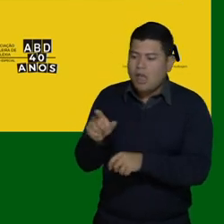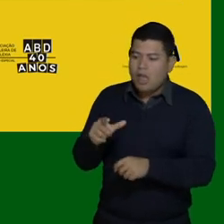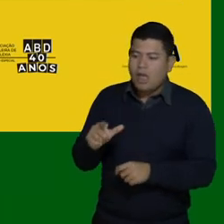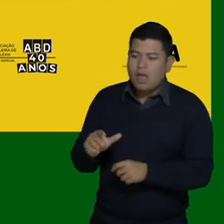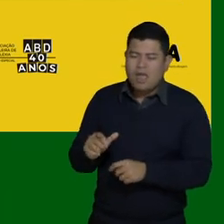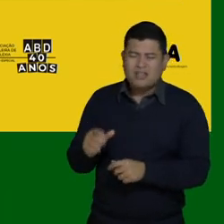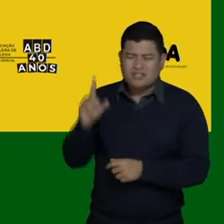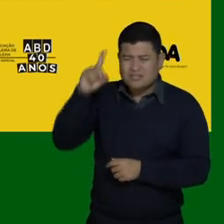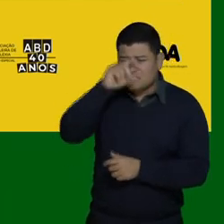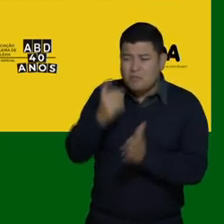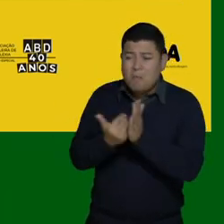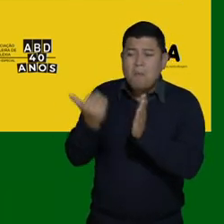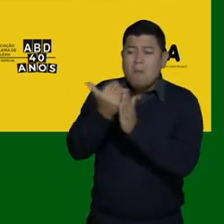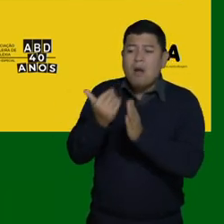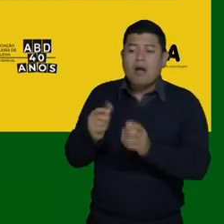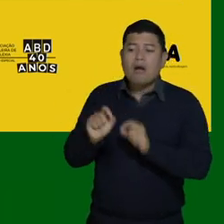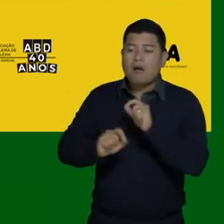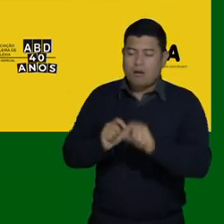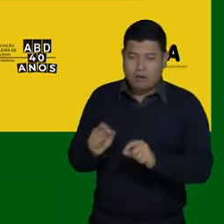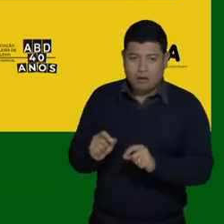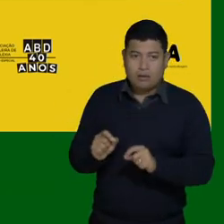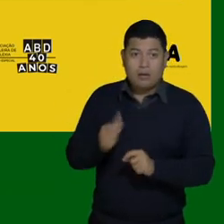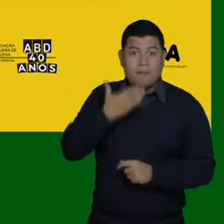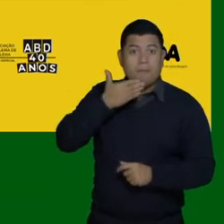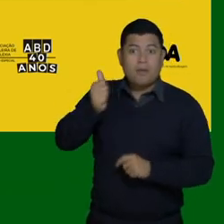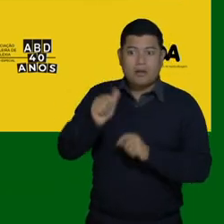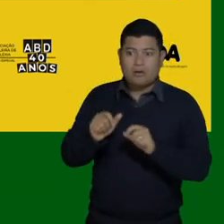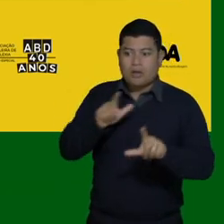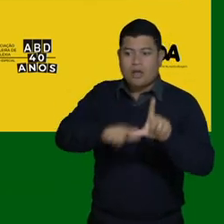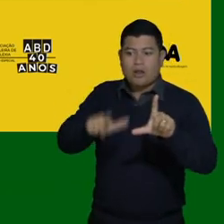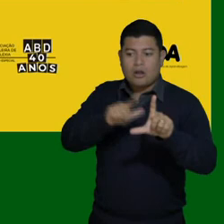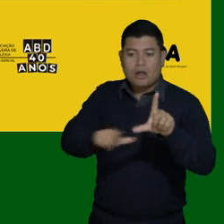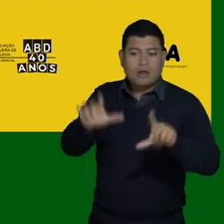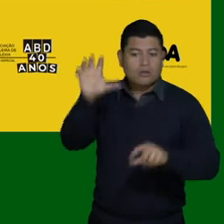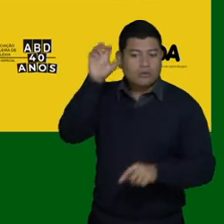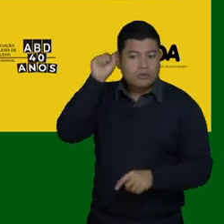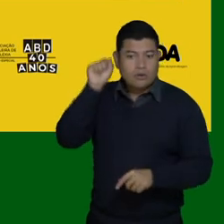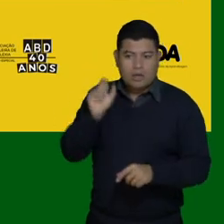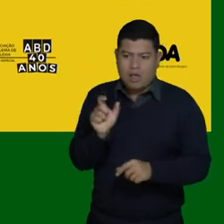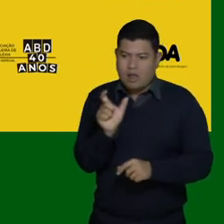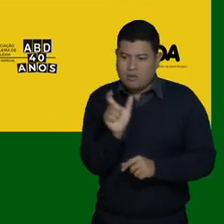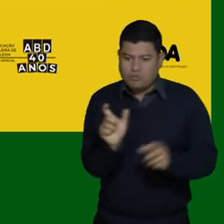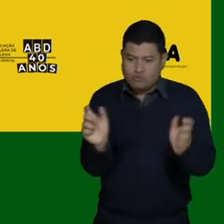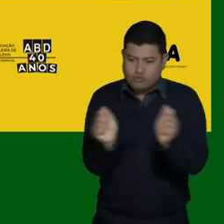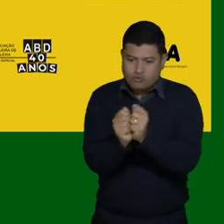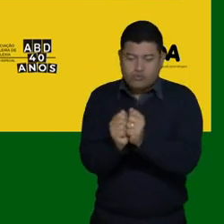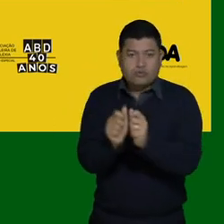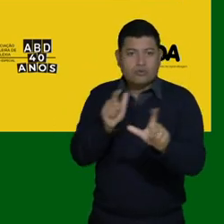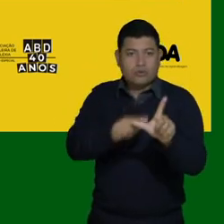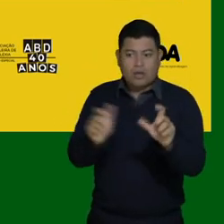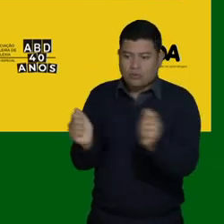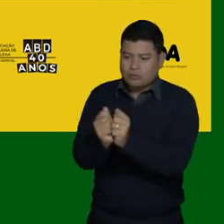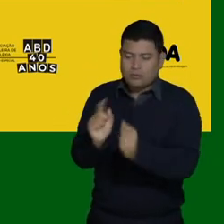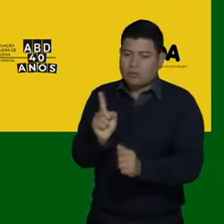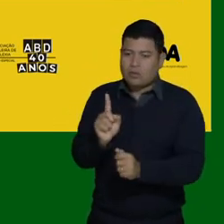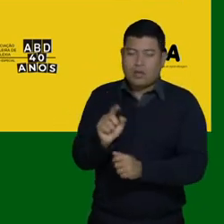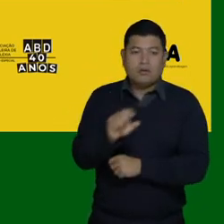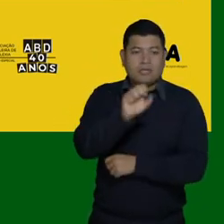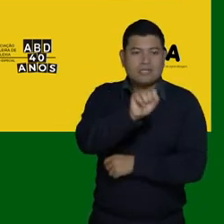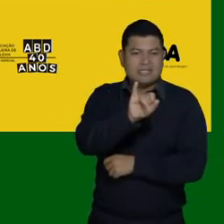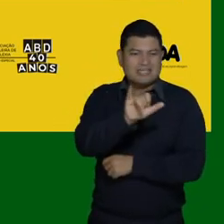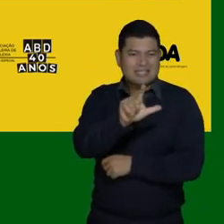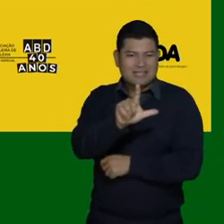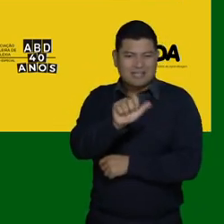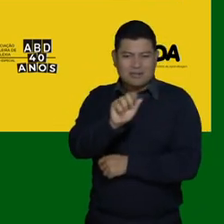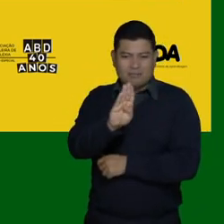a melhor sempre é começar com a letra com o som não com a sílaba nem esses outros médicos de palavras que eles não